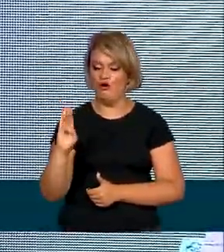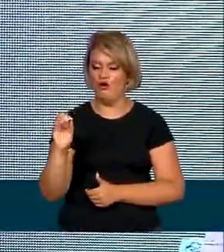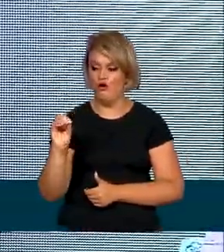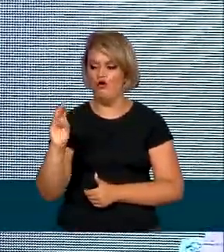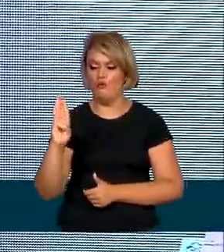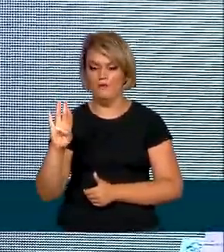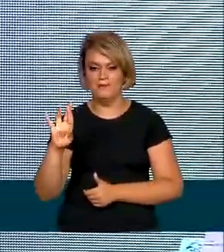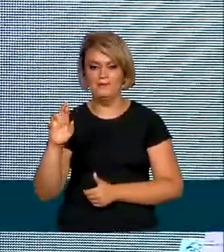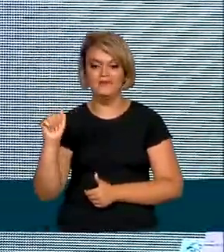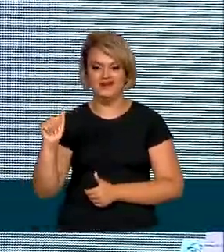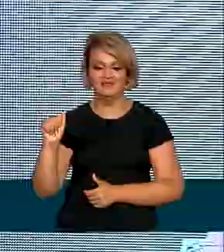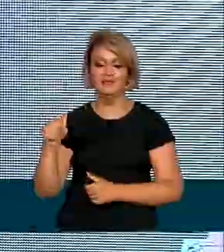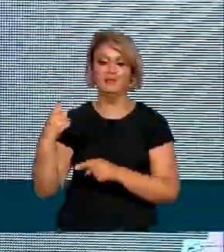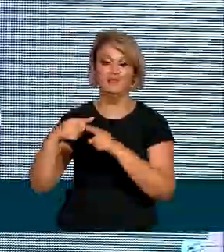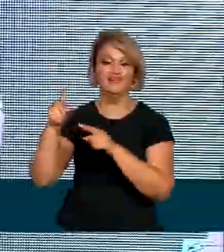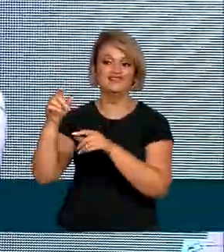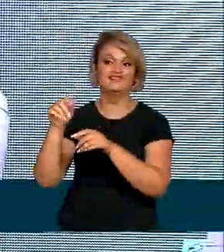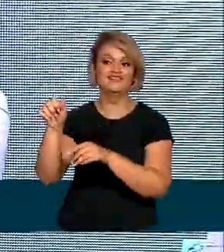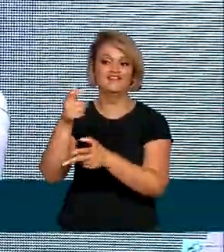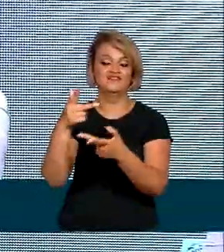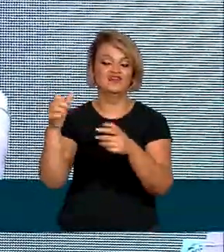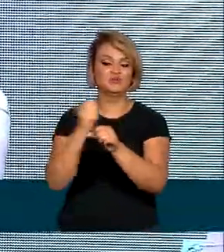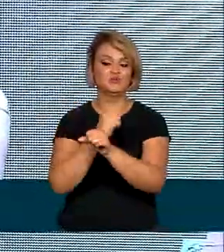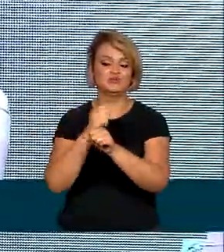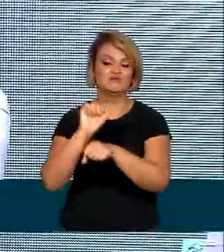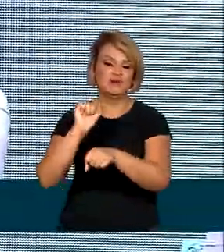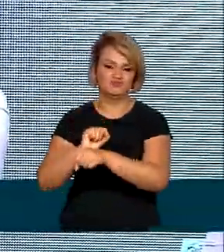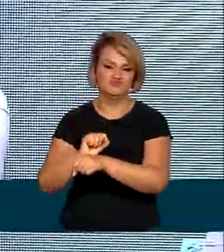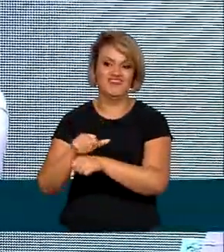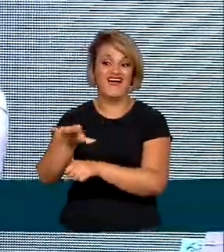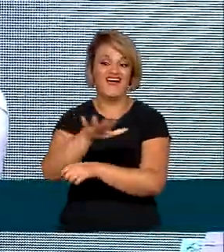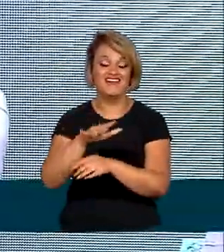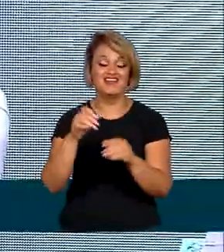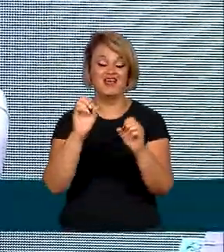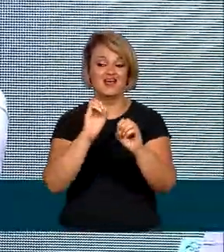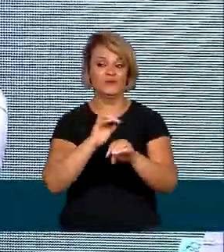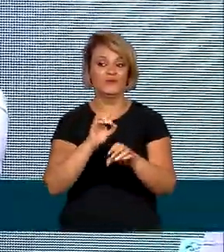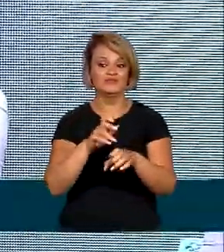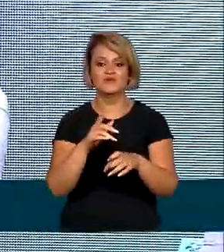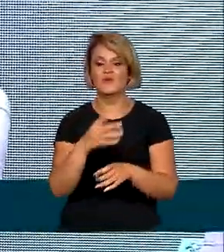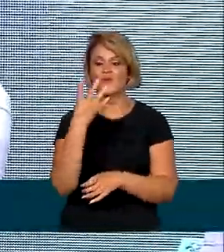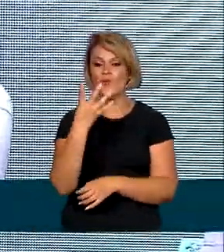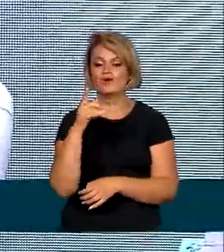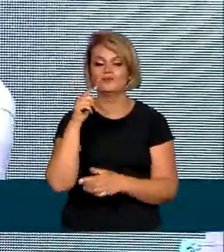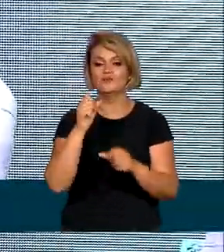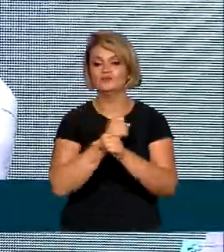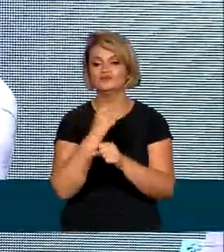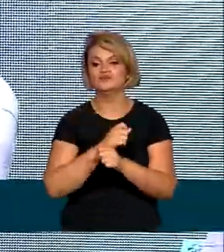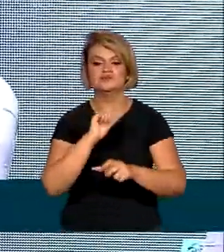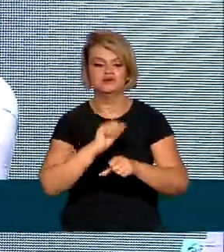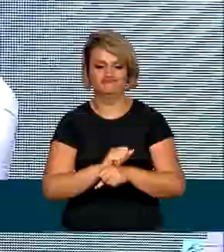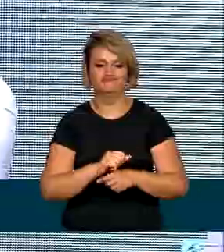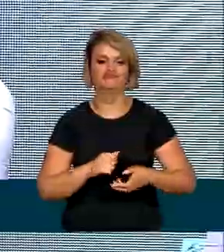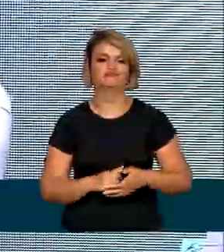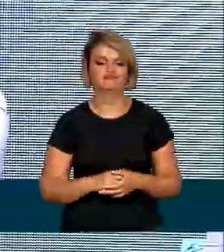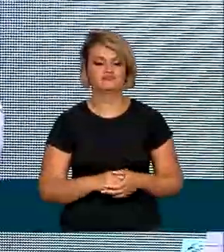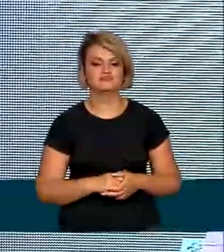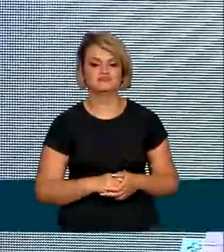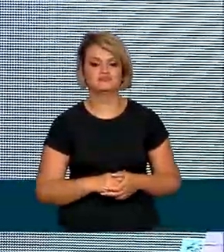obras paralisadas nesse país só na área da Educação nós temos 4 mil obras analisadas